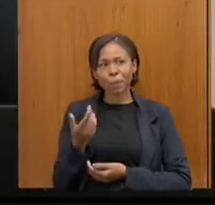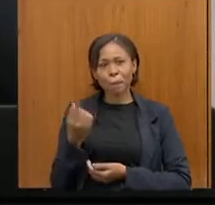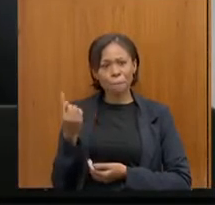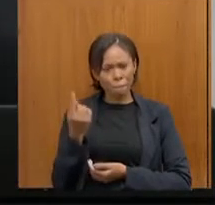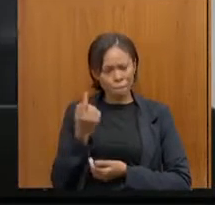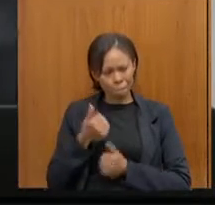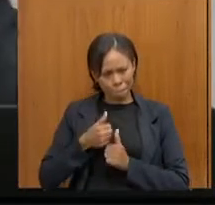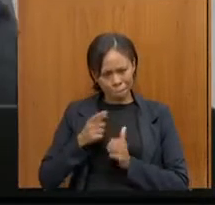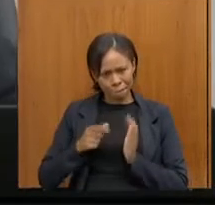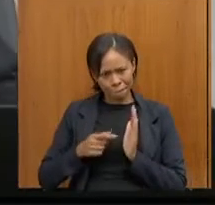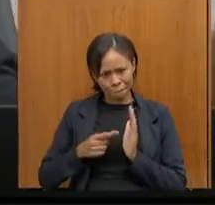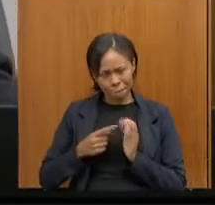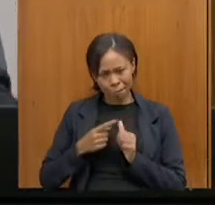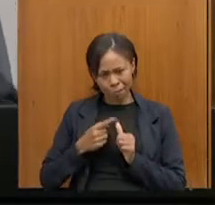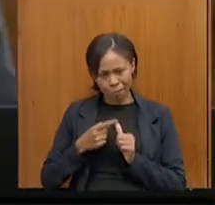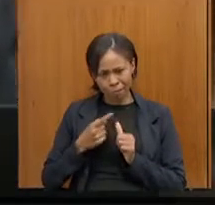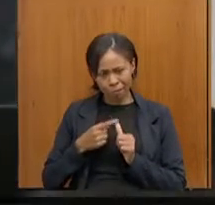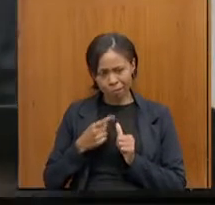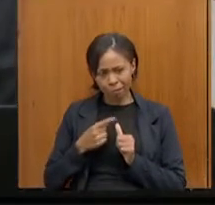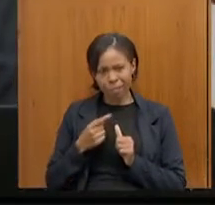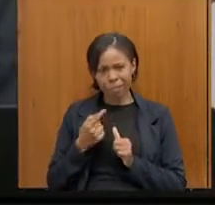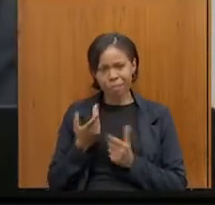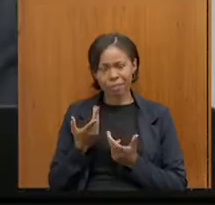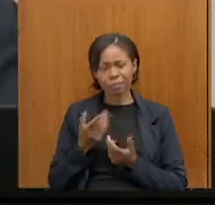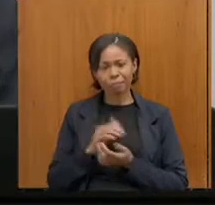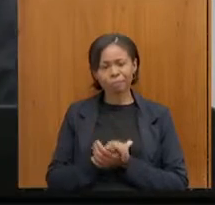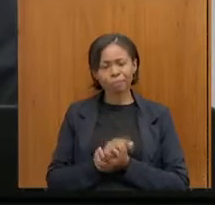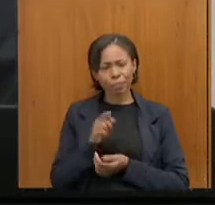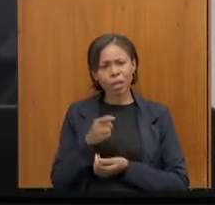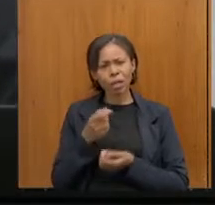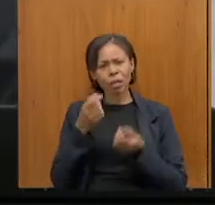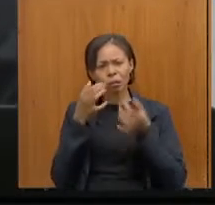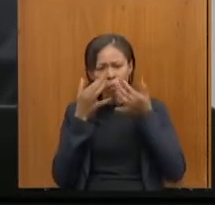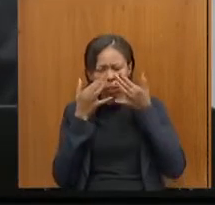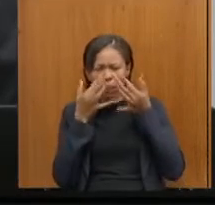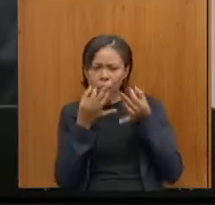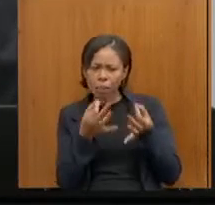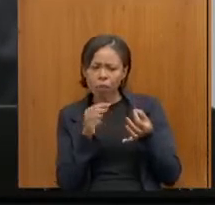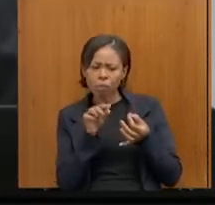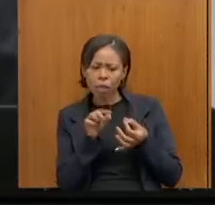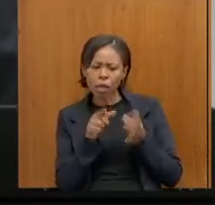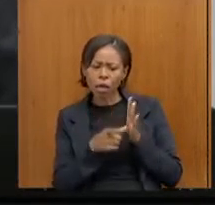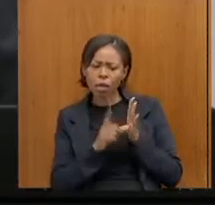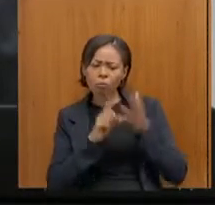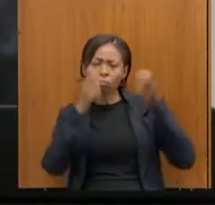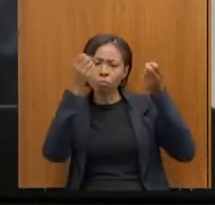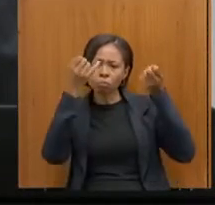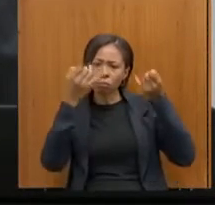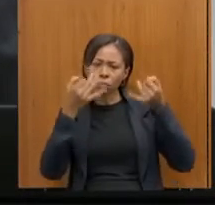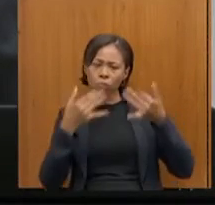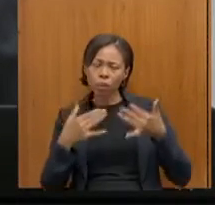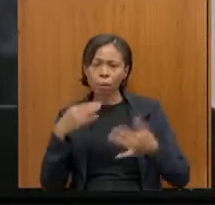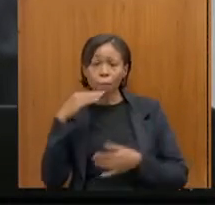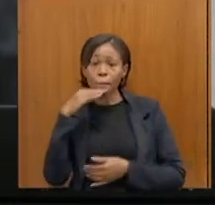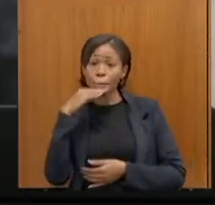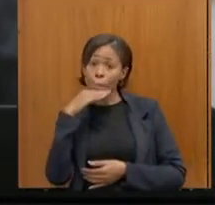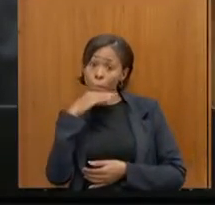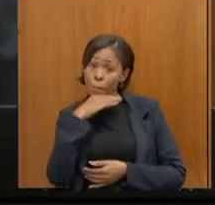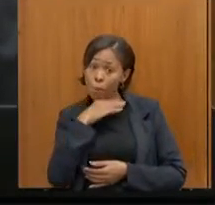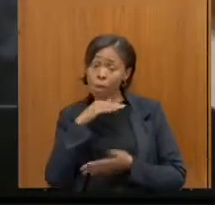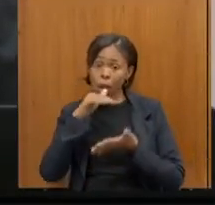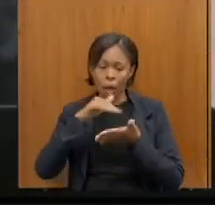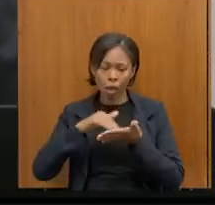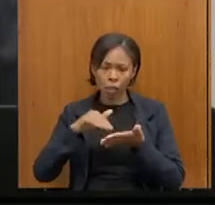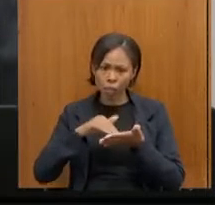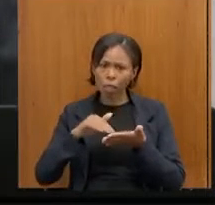primeiro um o devia suas planação com muita atenção e perceber que a secretaria está